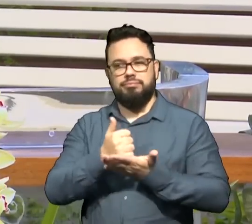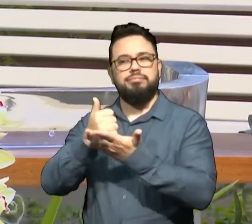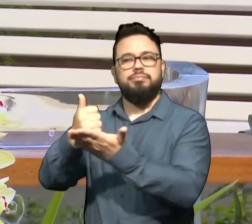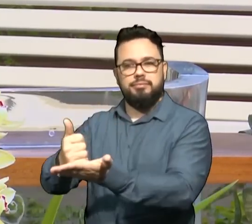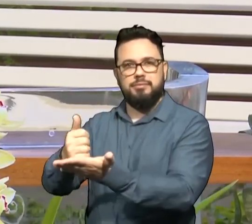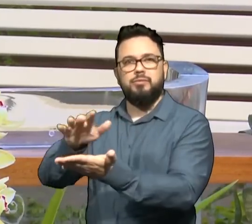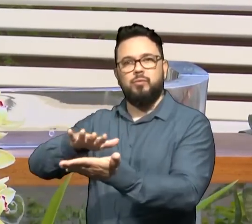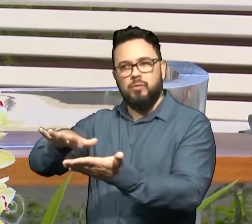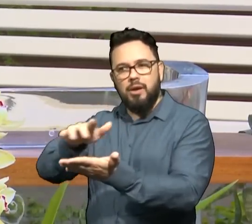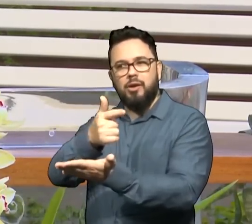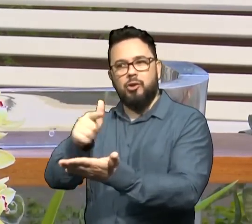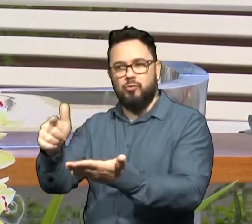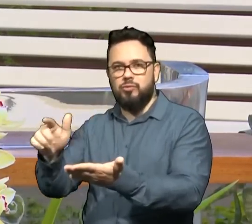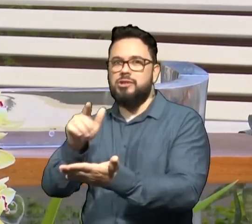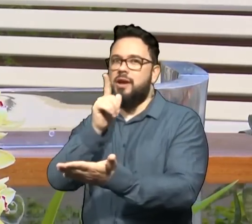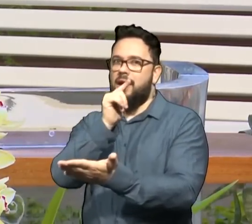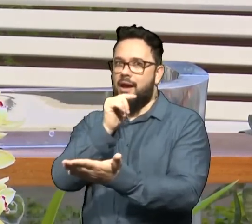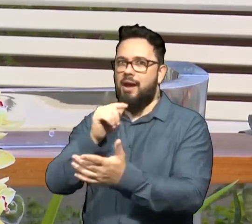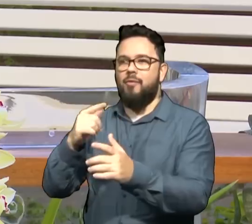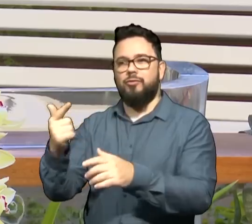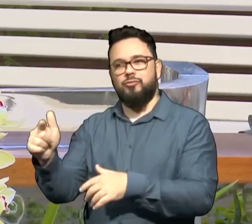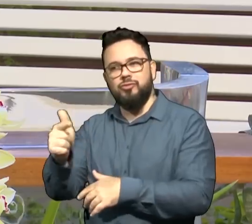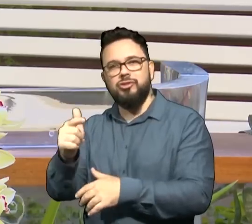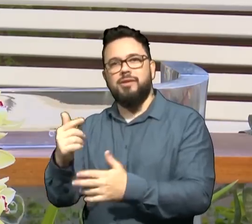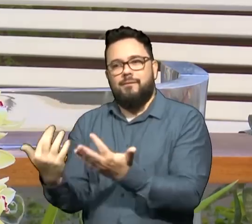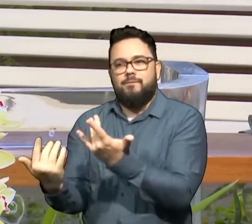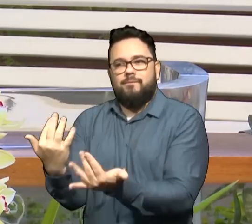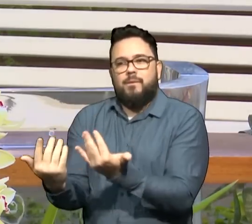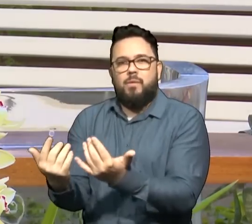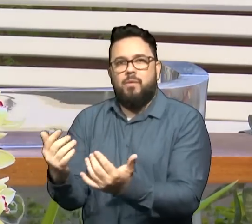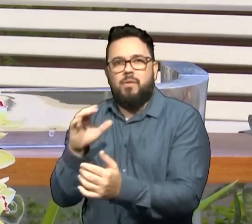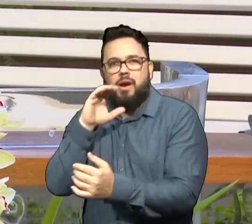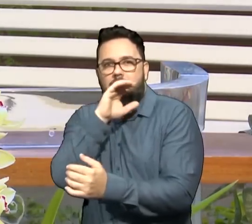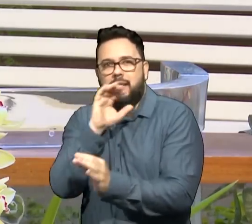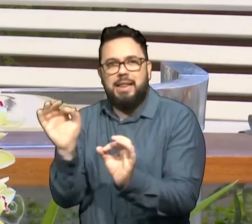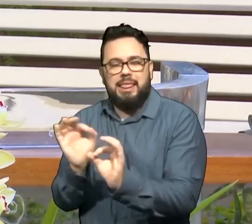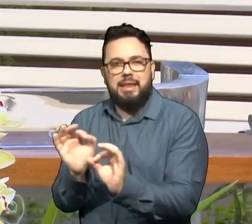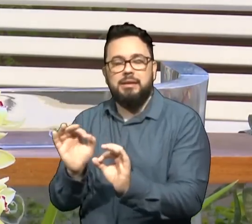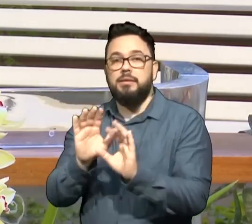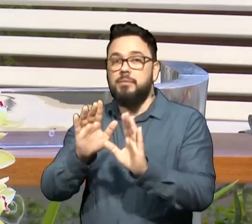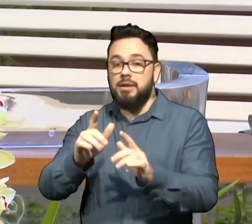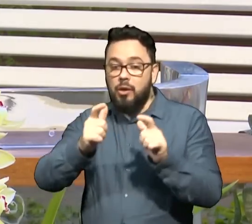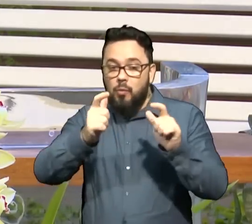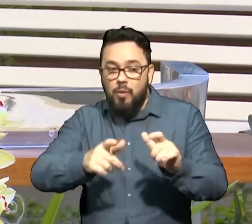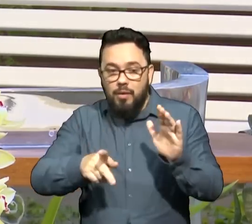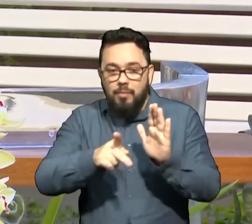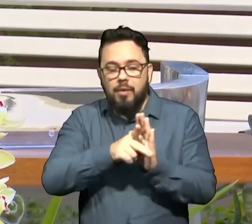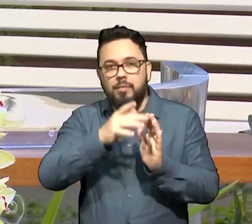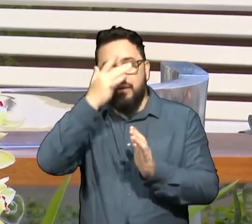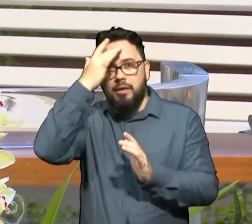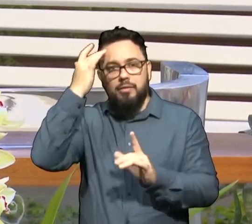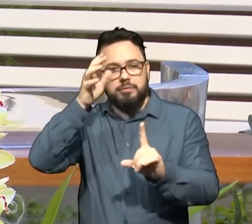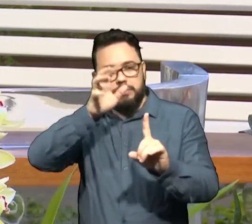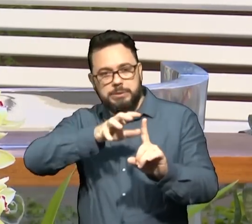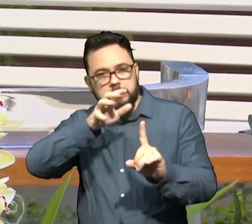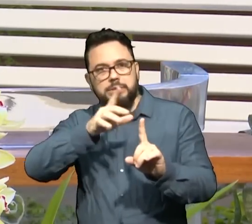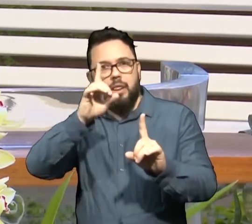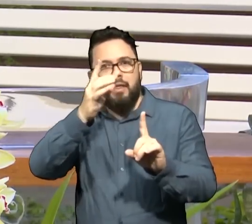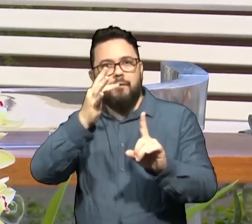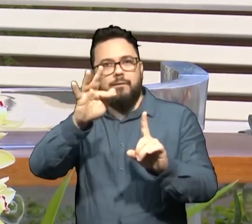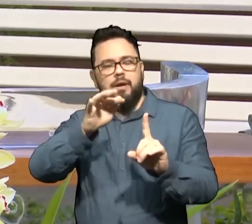calor e fontes d' água mas era um centro de peregrinação da deusa Diana dos Efésios